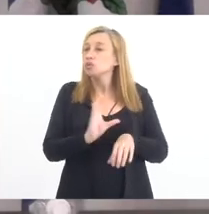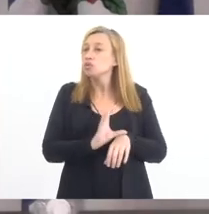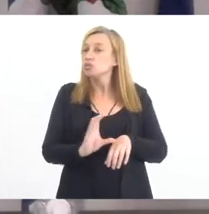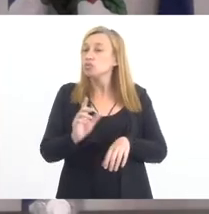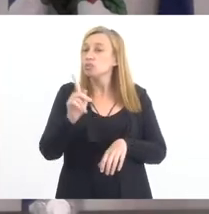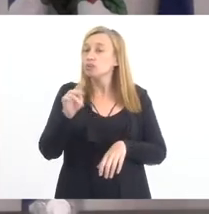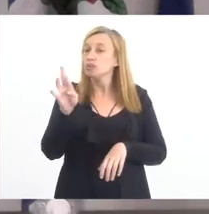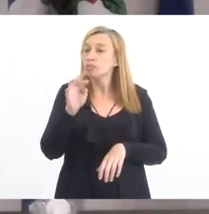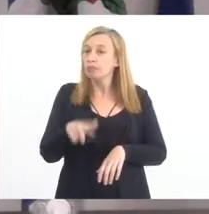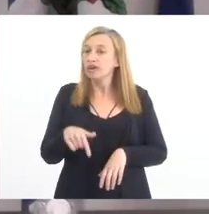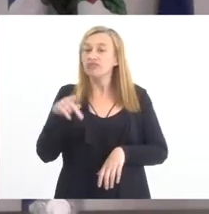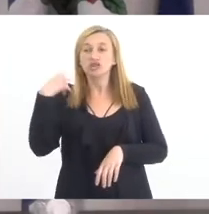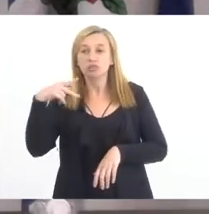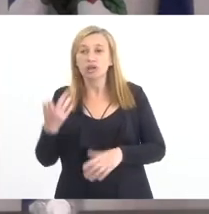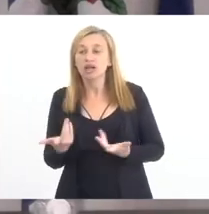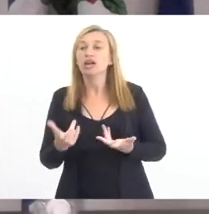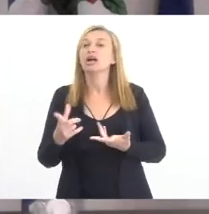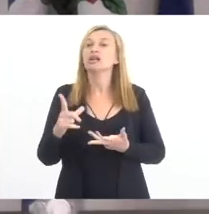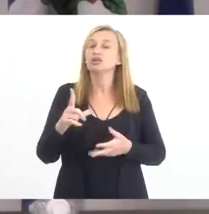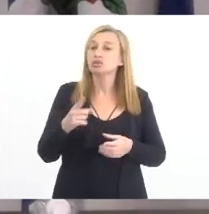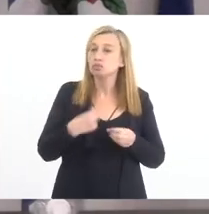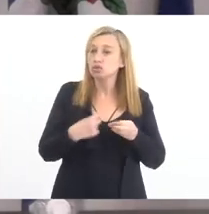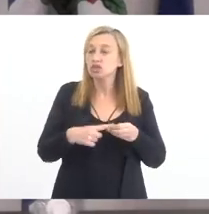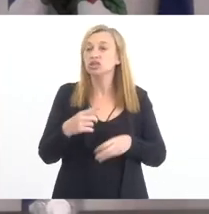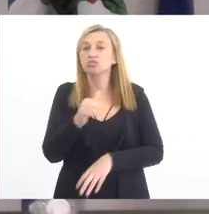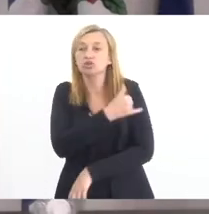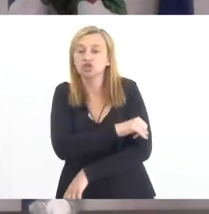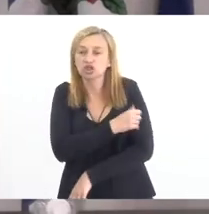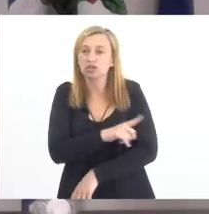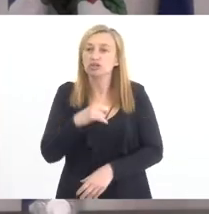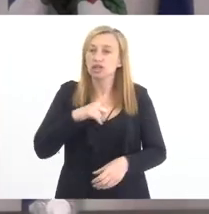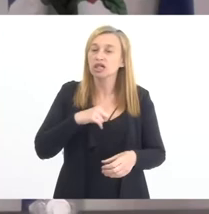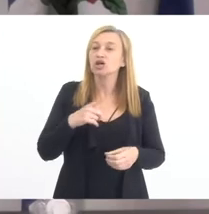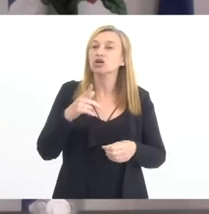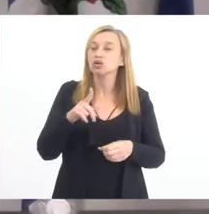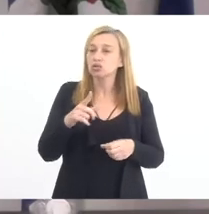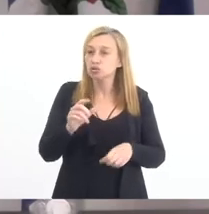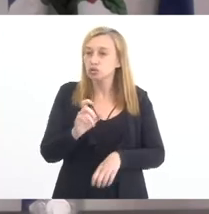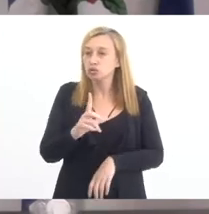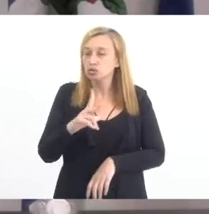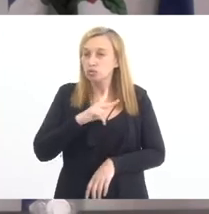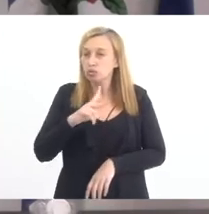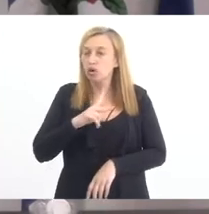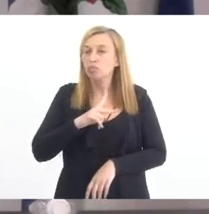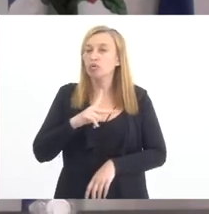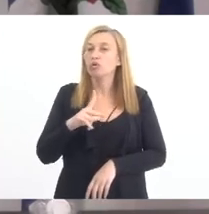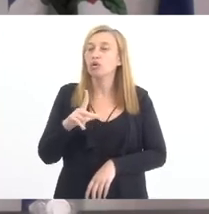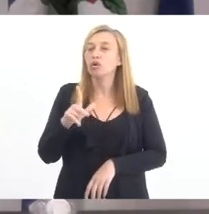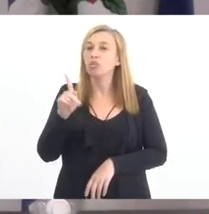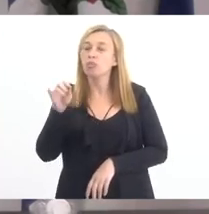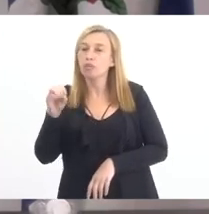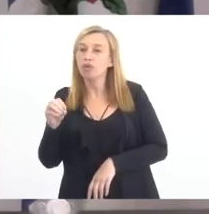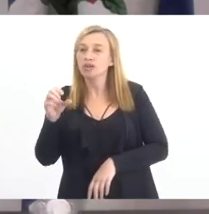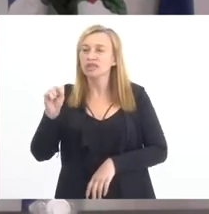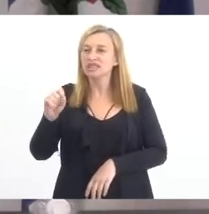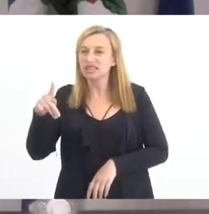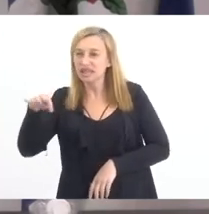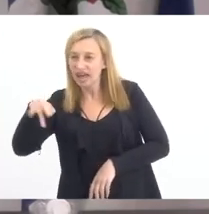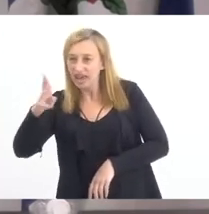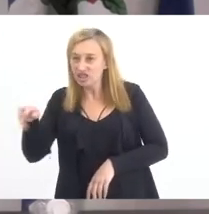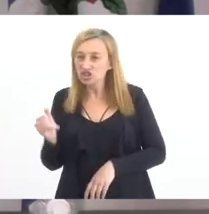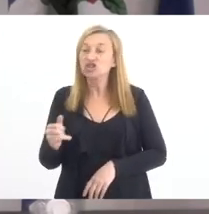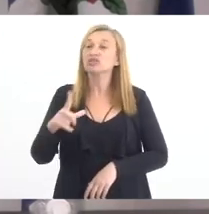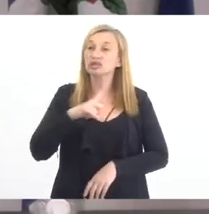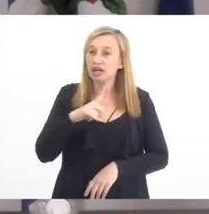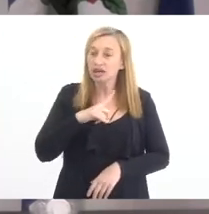no município do Rio de Janeiro existe cursos pré-vestibulares, no próprio polo do CEDERJ, que fica dentro do mesmo campus provisório lá do Saracabuxá, que tem um polo